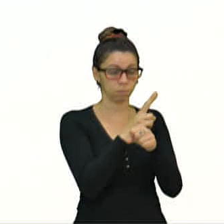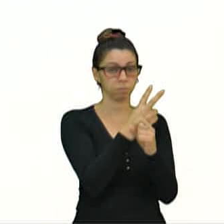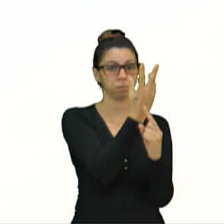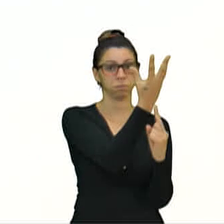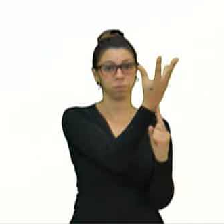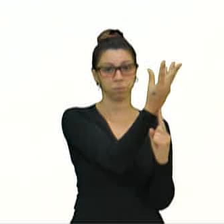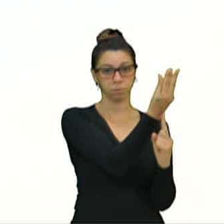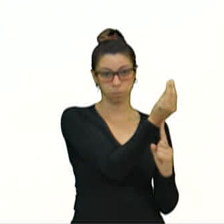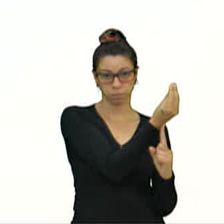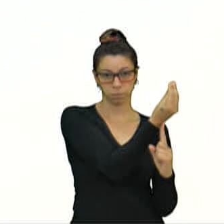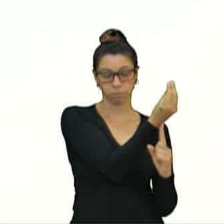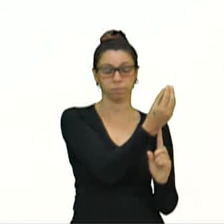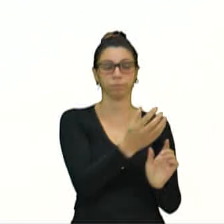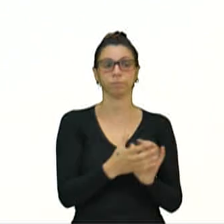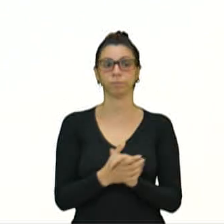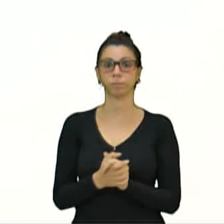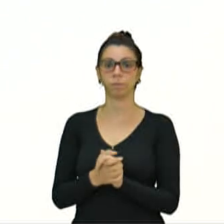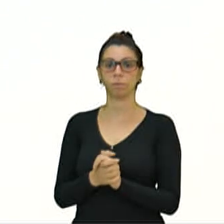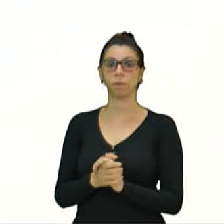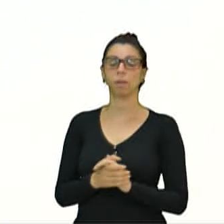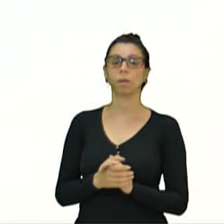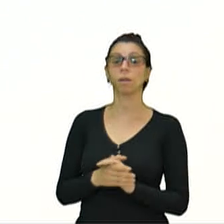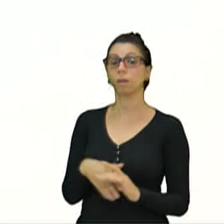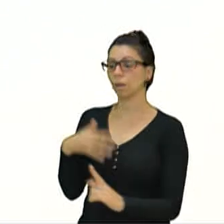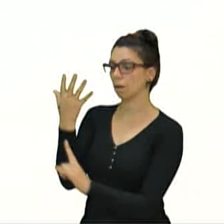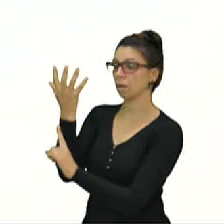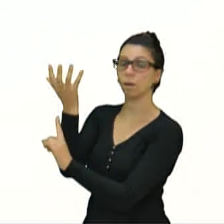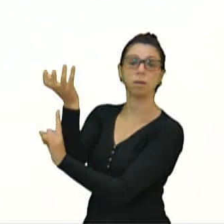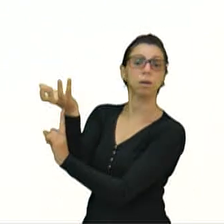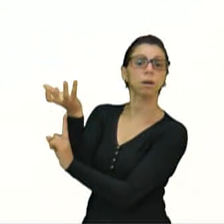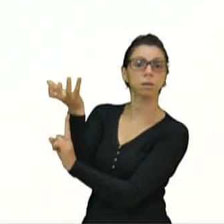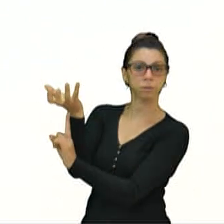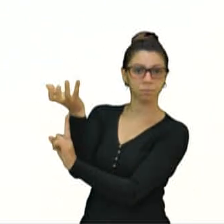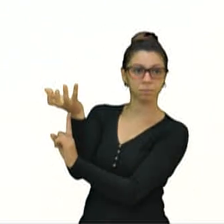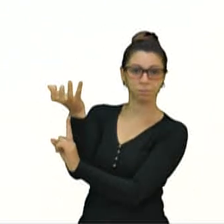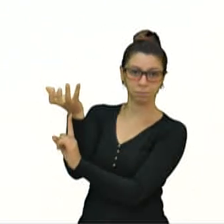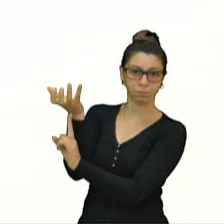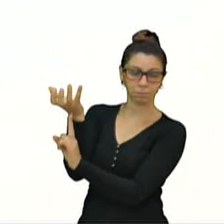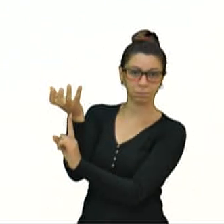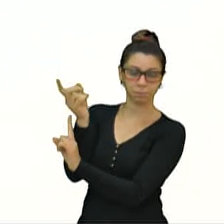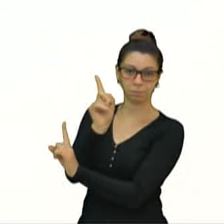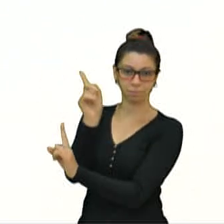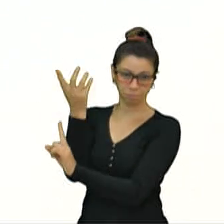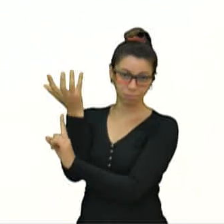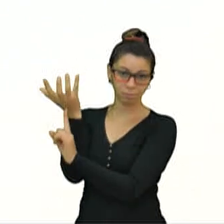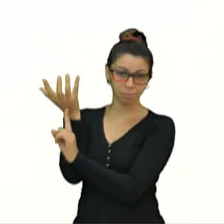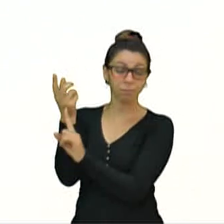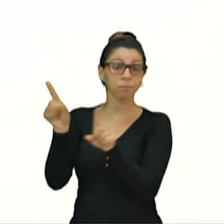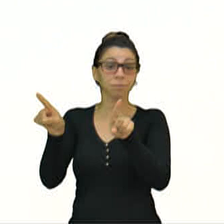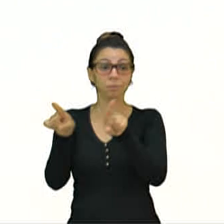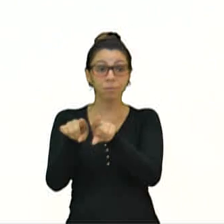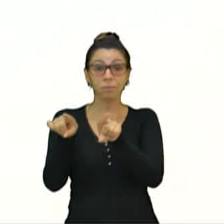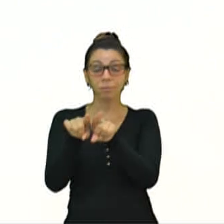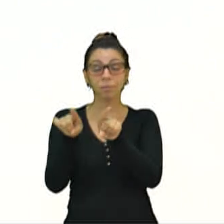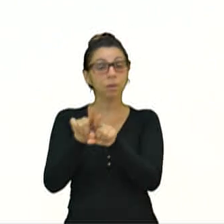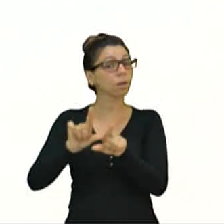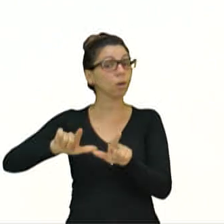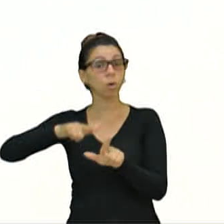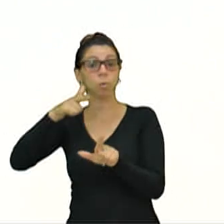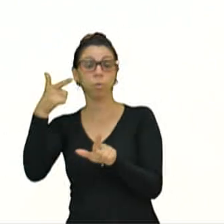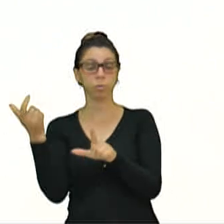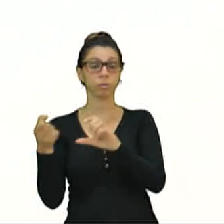E a araucária, que a gente falou lá no exercício, que é a araucária angustifolia, também é a outra